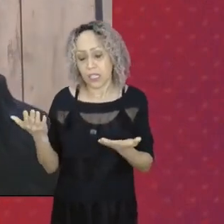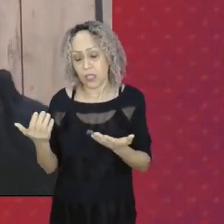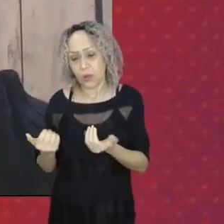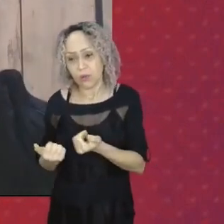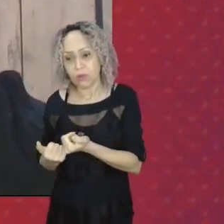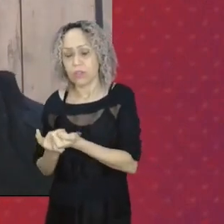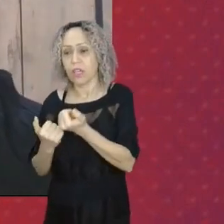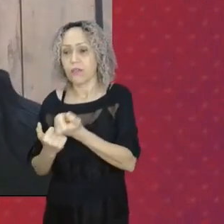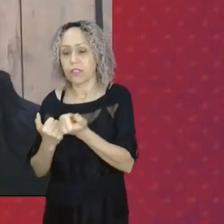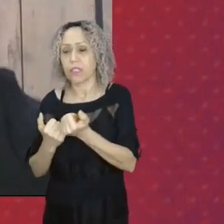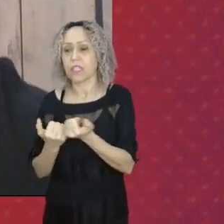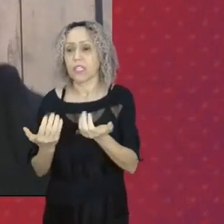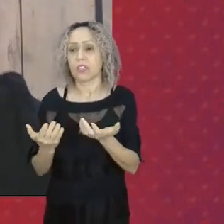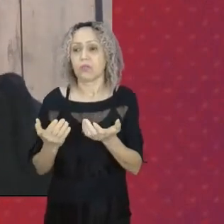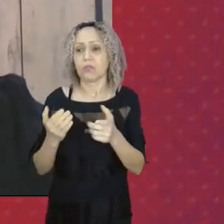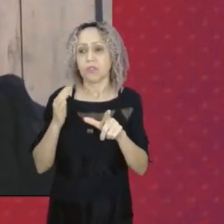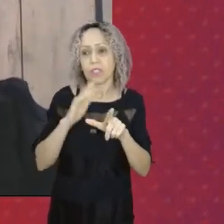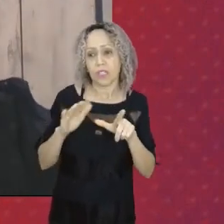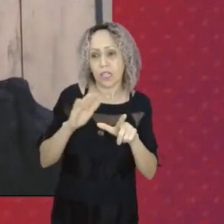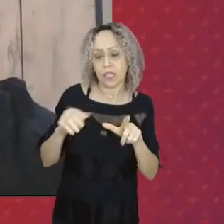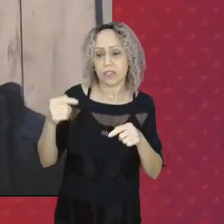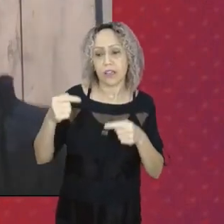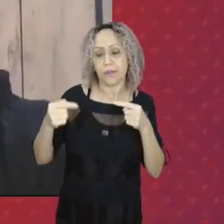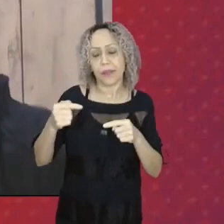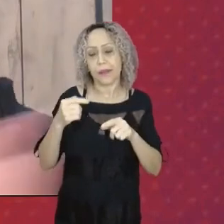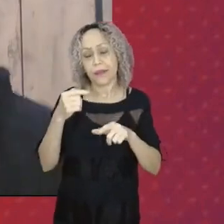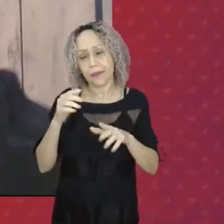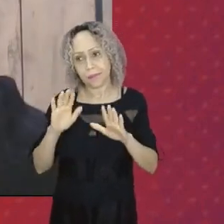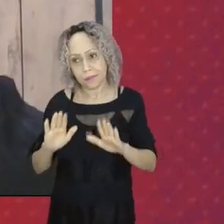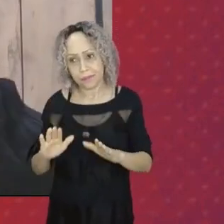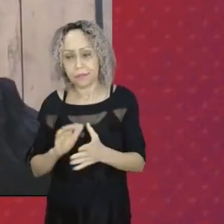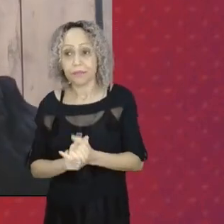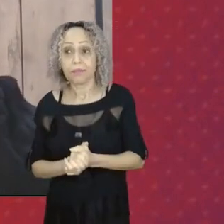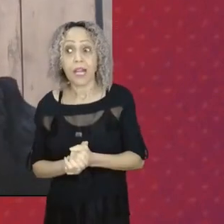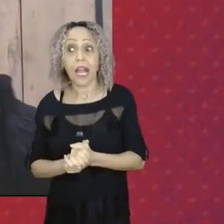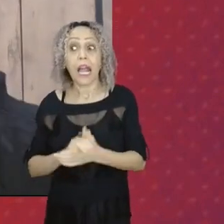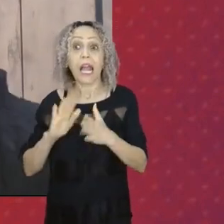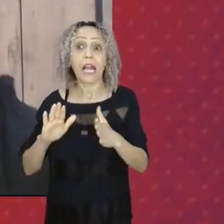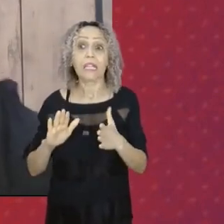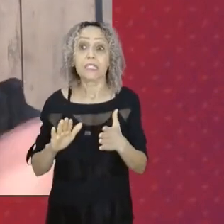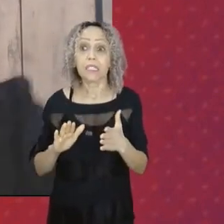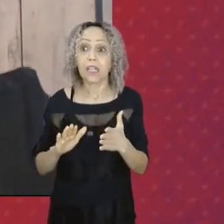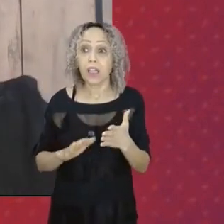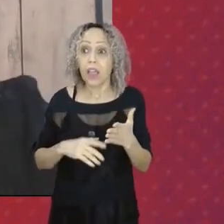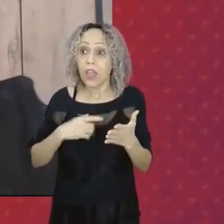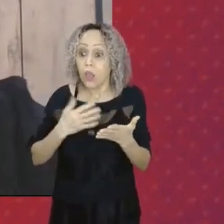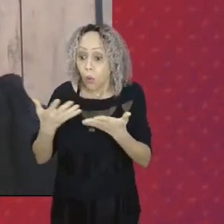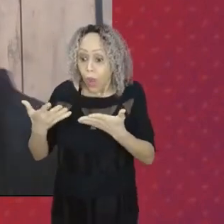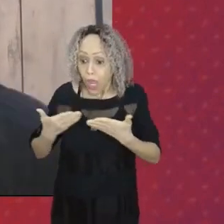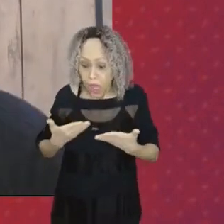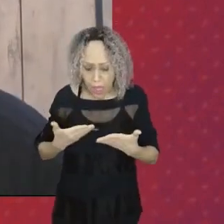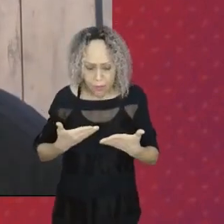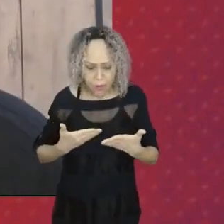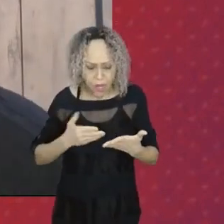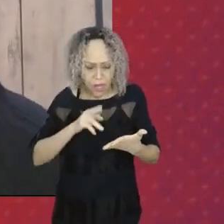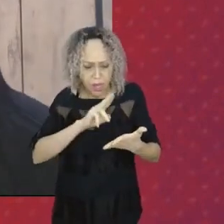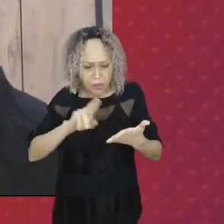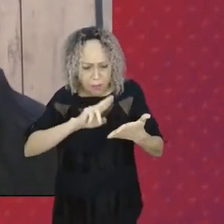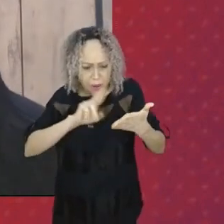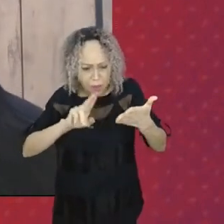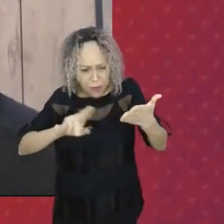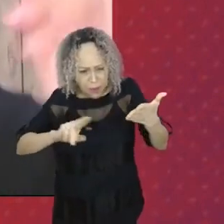né? E aí, não teve muito jeito, porque eu recebi um baixo assinado de mais de 300 assinaturas, maioria de